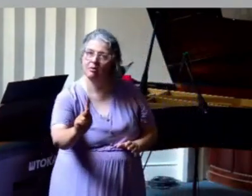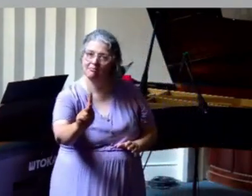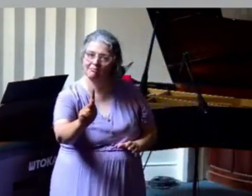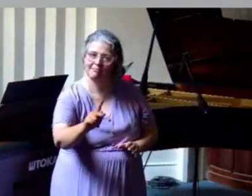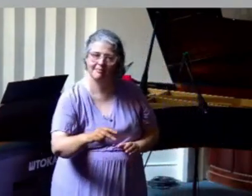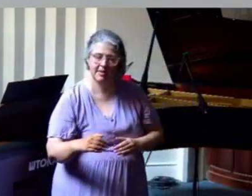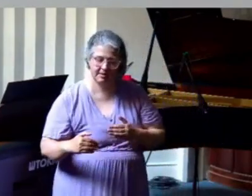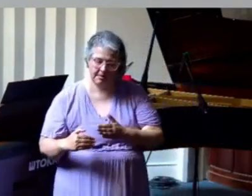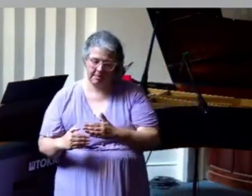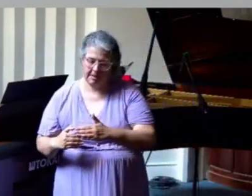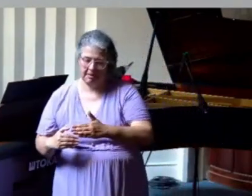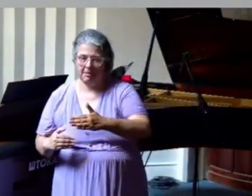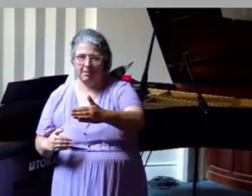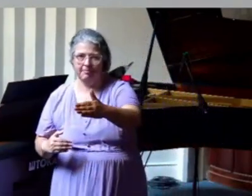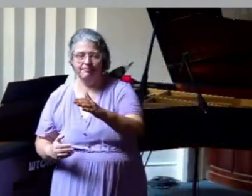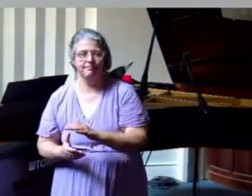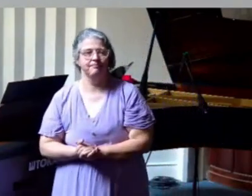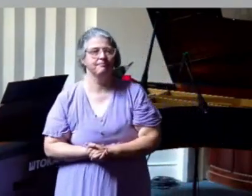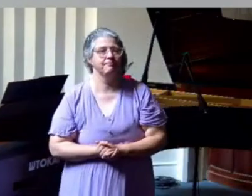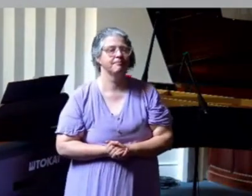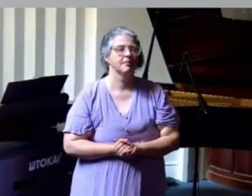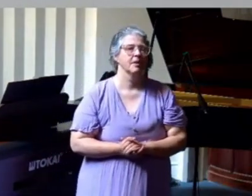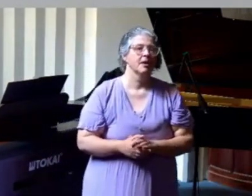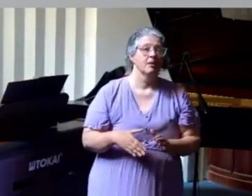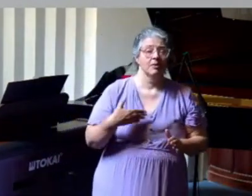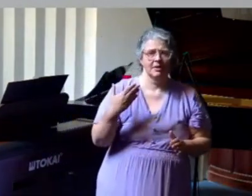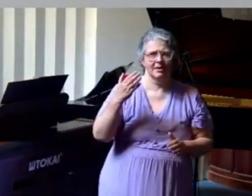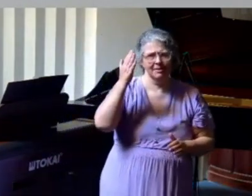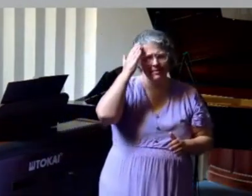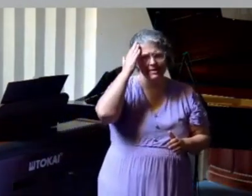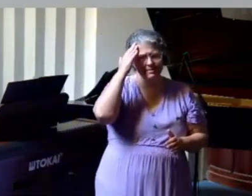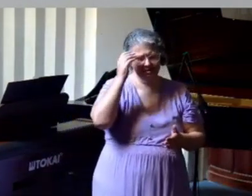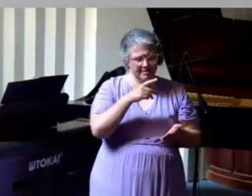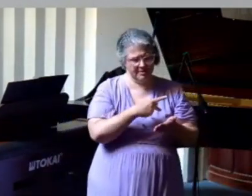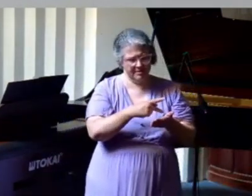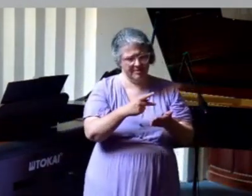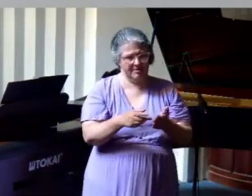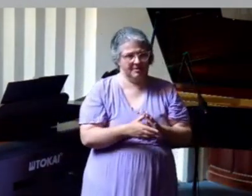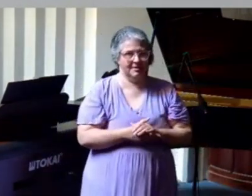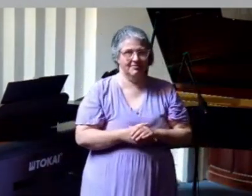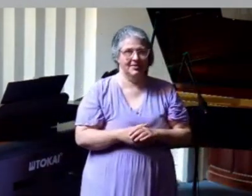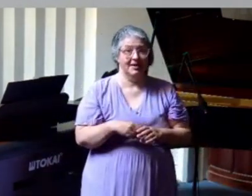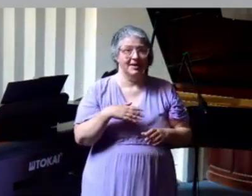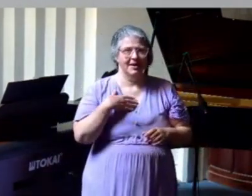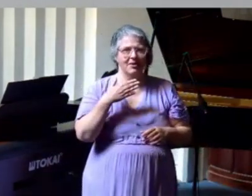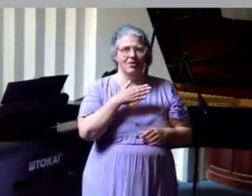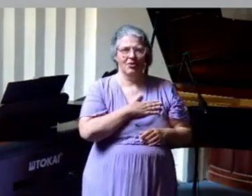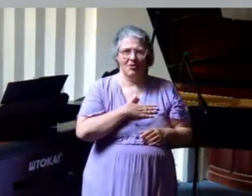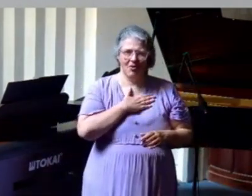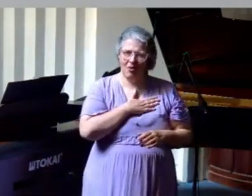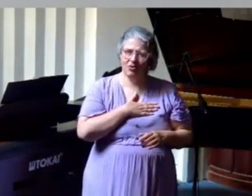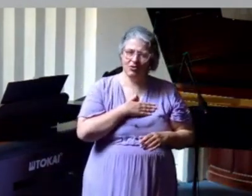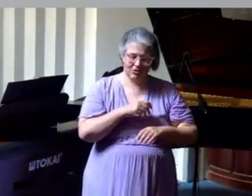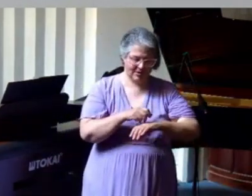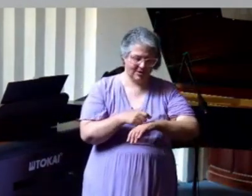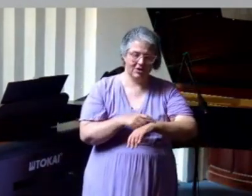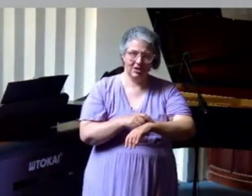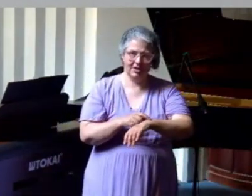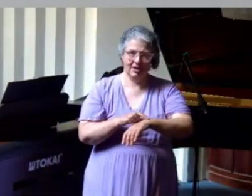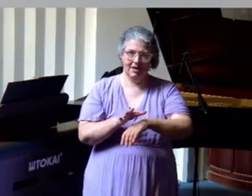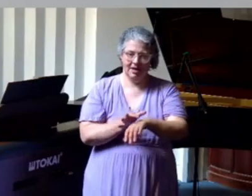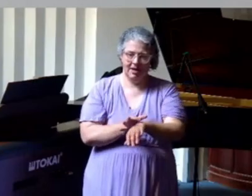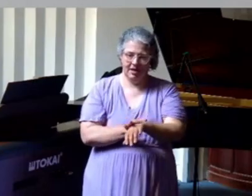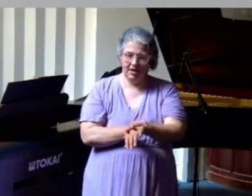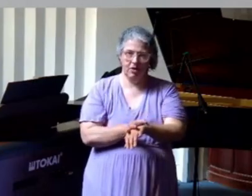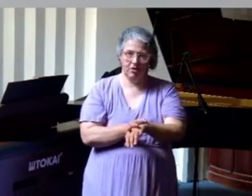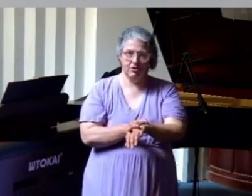nessa meditação, me lembrei de uma coisa. Eu gosto muito de relógios, não de relógios caros. Meus relógios são todos